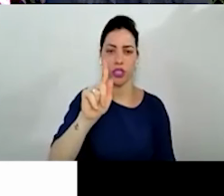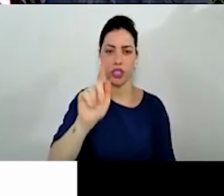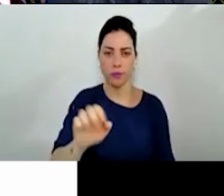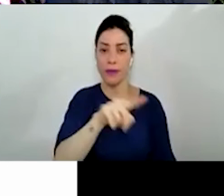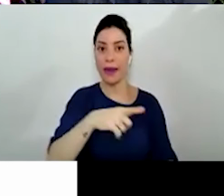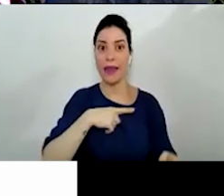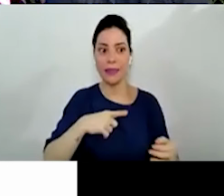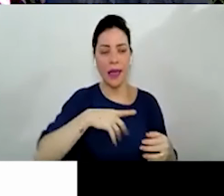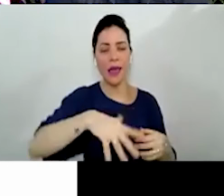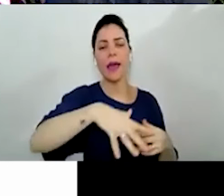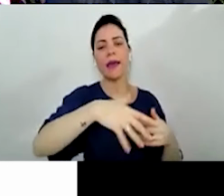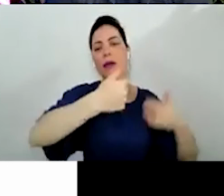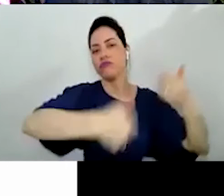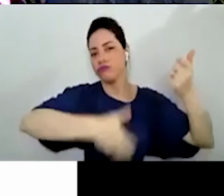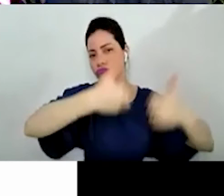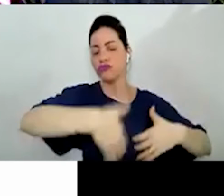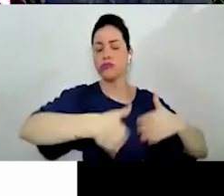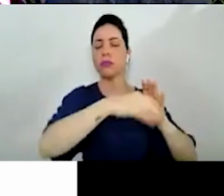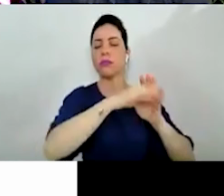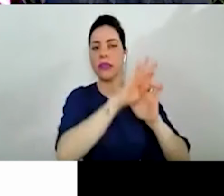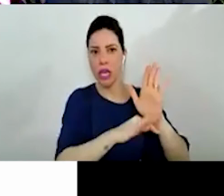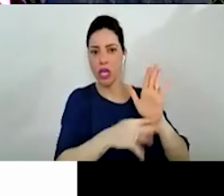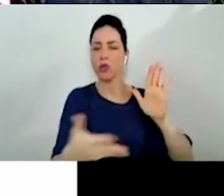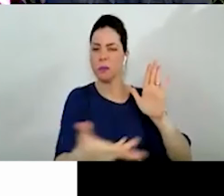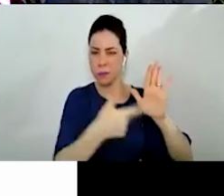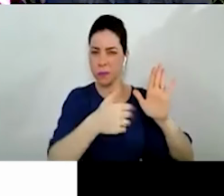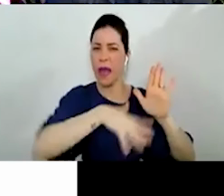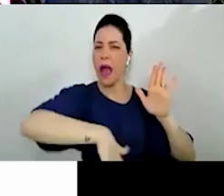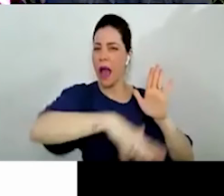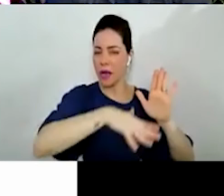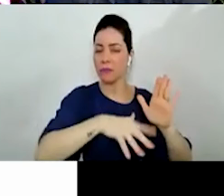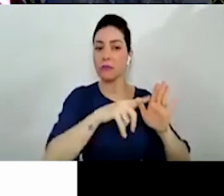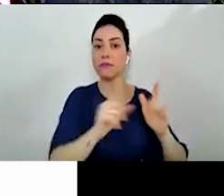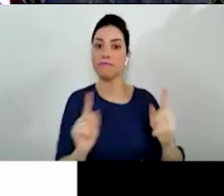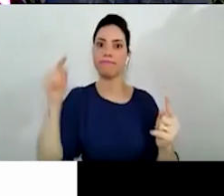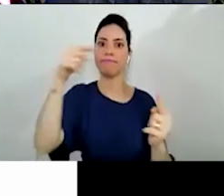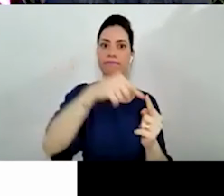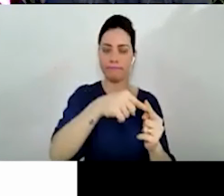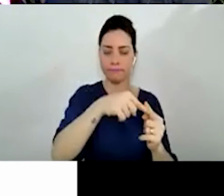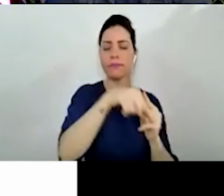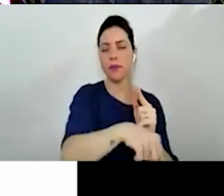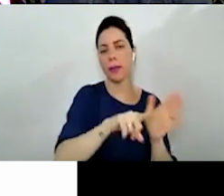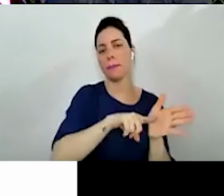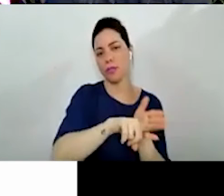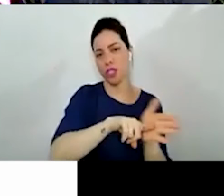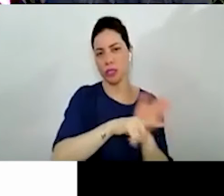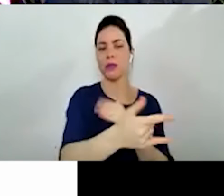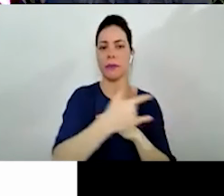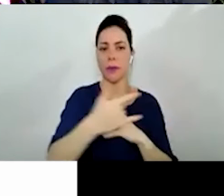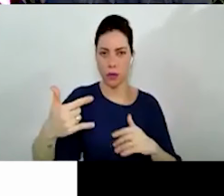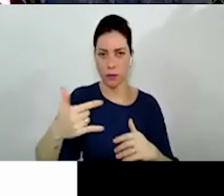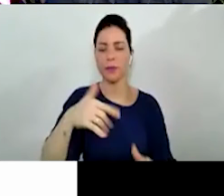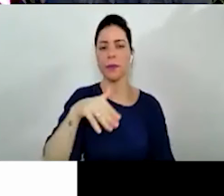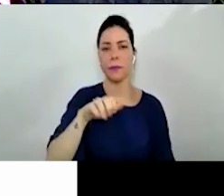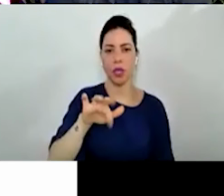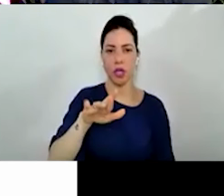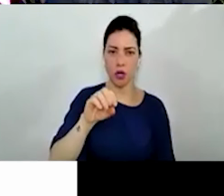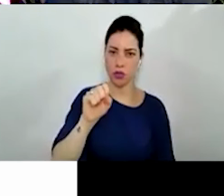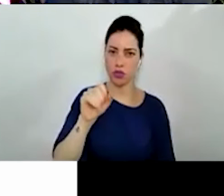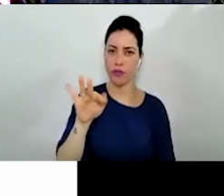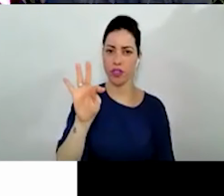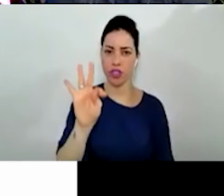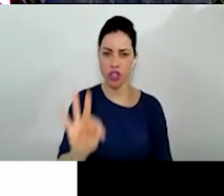sinal e eu extrair somente esse trechinho aqui que tem base nessa pesquisa da Microsoft E aí com base na pesquisa eles